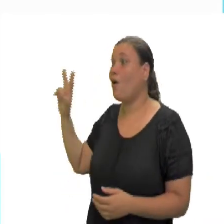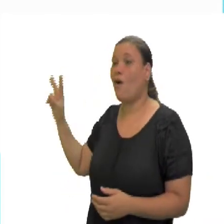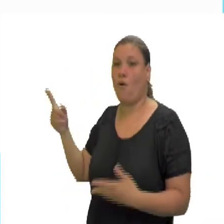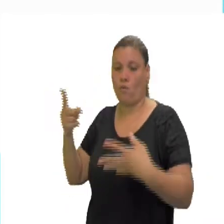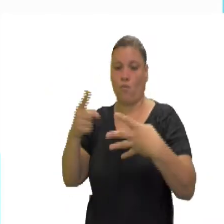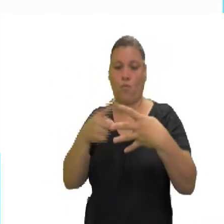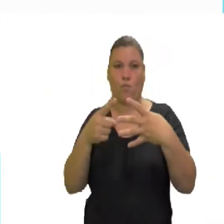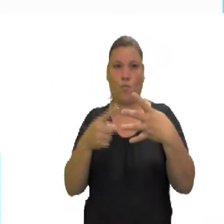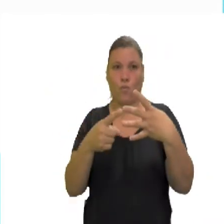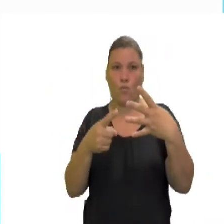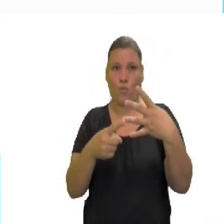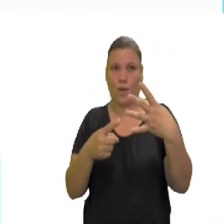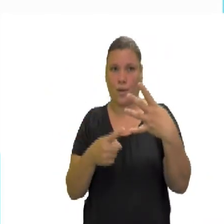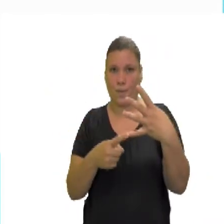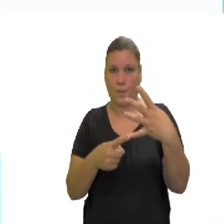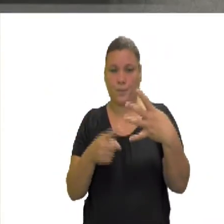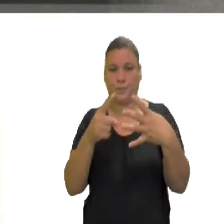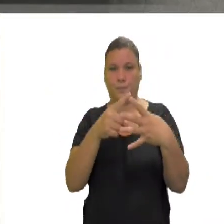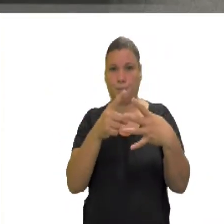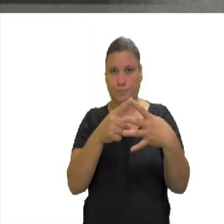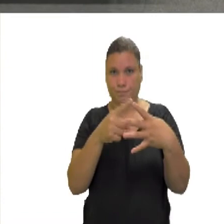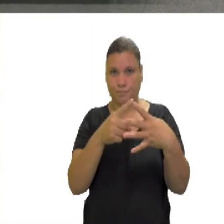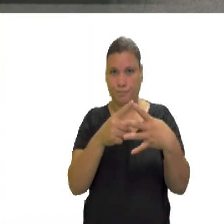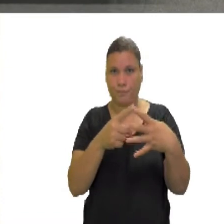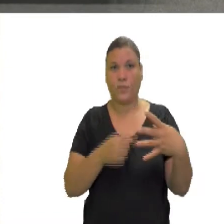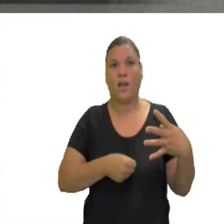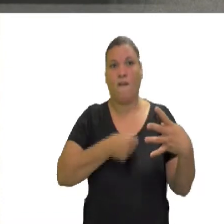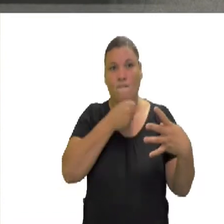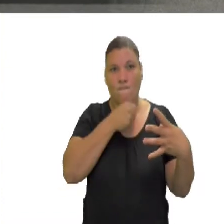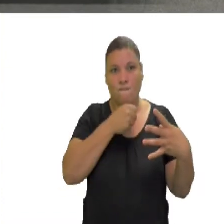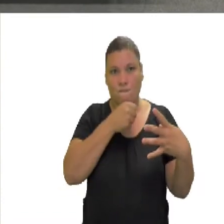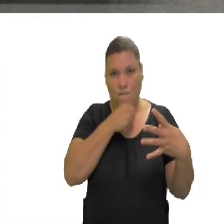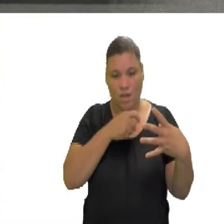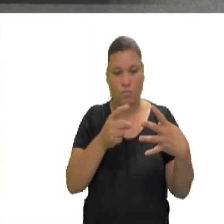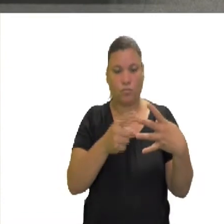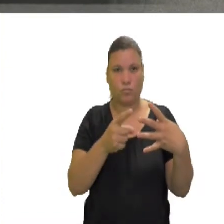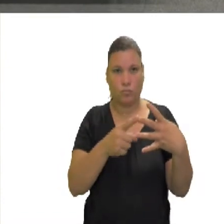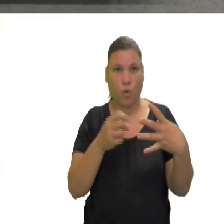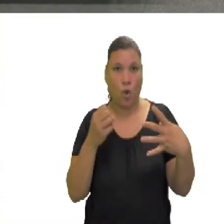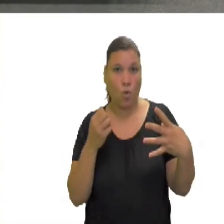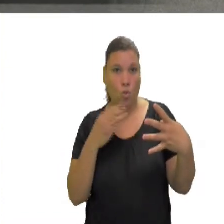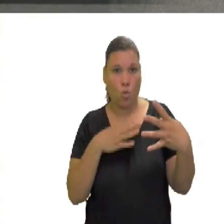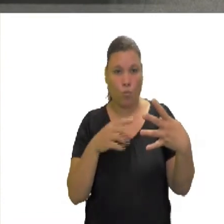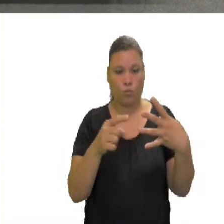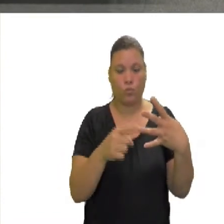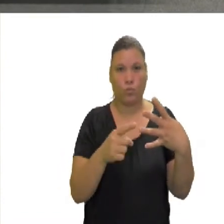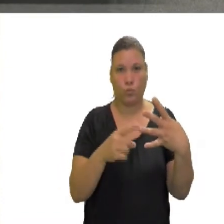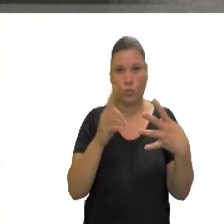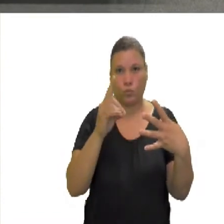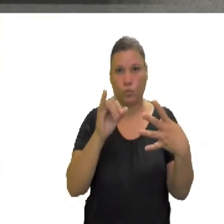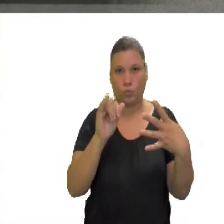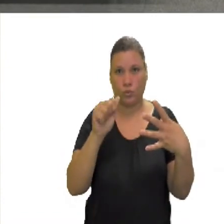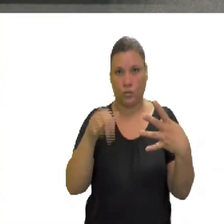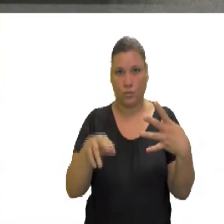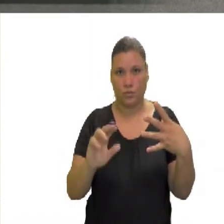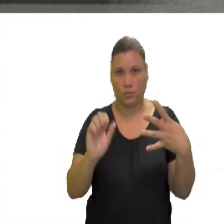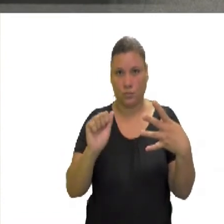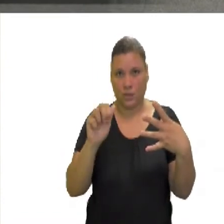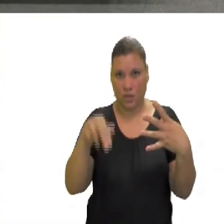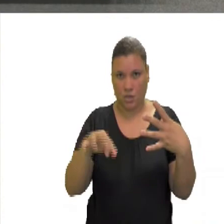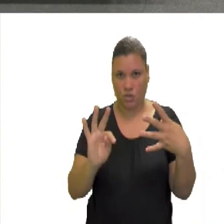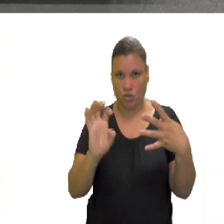Vamos entender também um pouquinho sobre isso. Então é uma rede de estradas que foram construídas para o transporte seguro